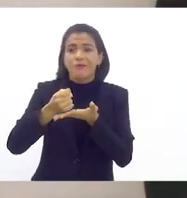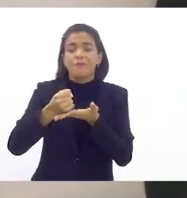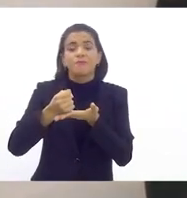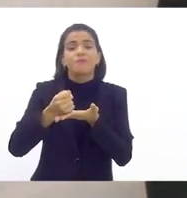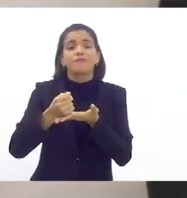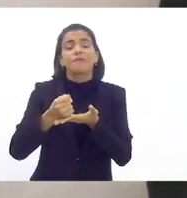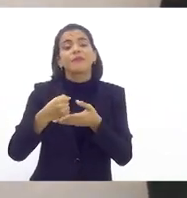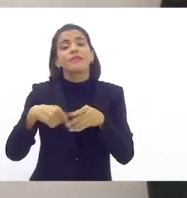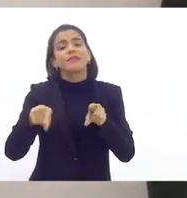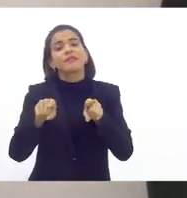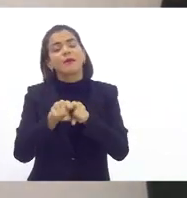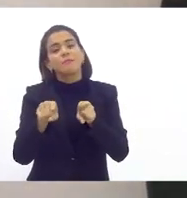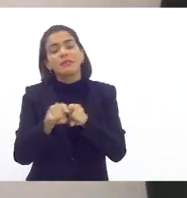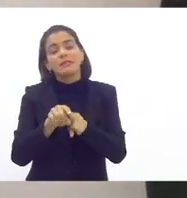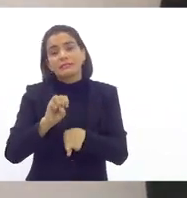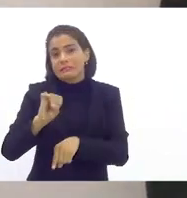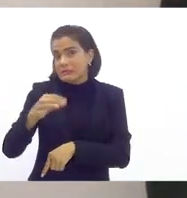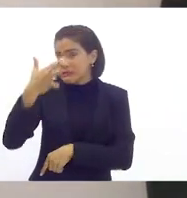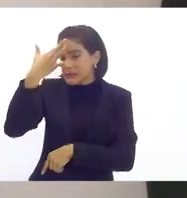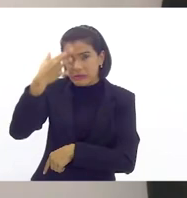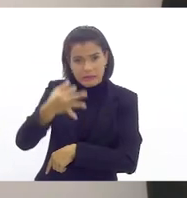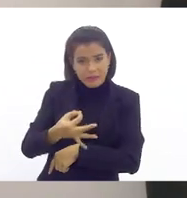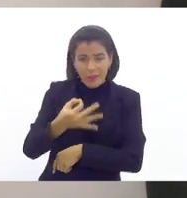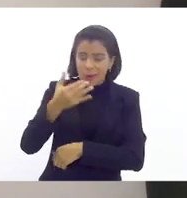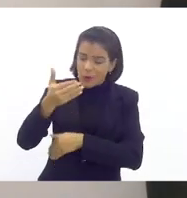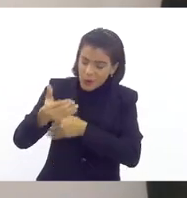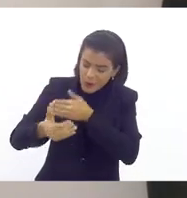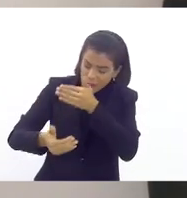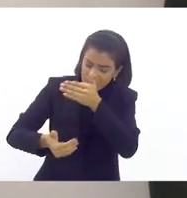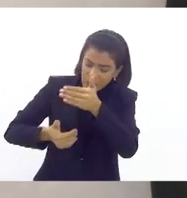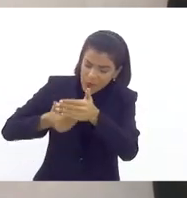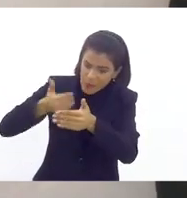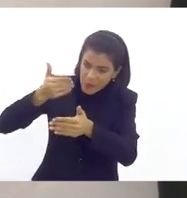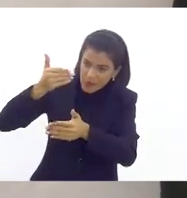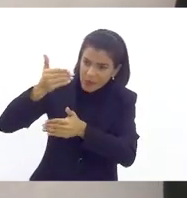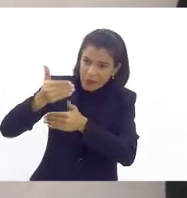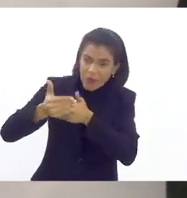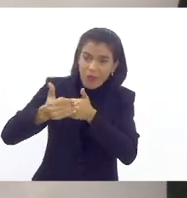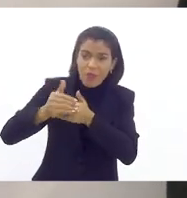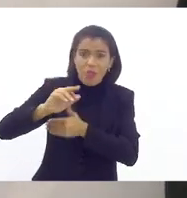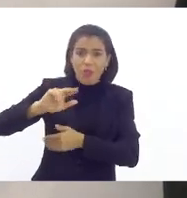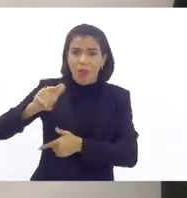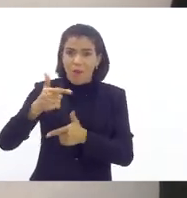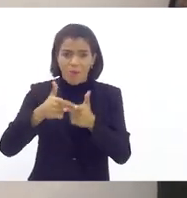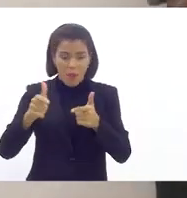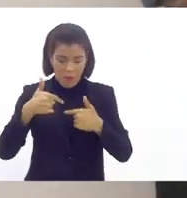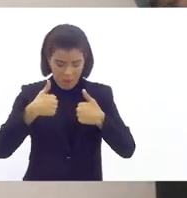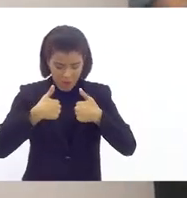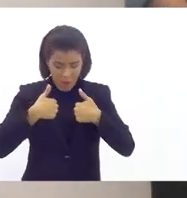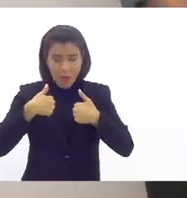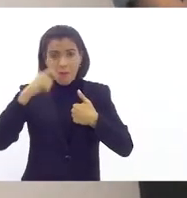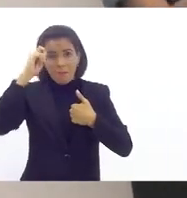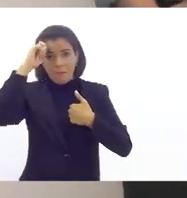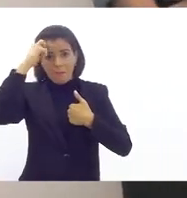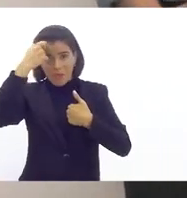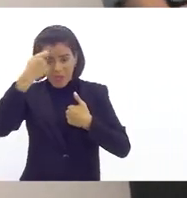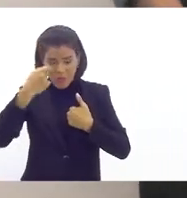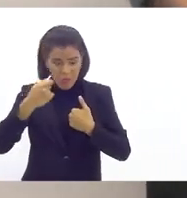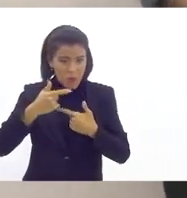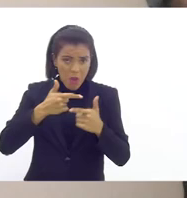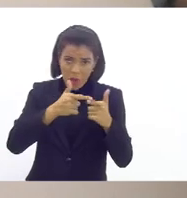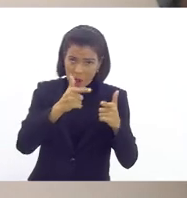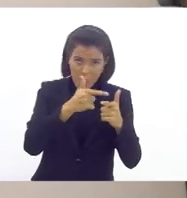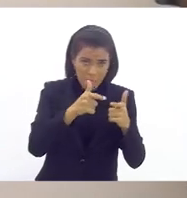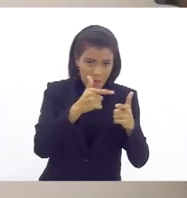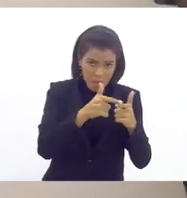não entender que todo esse processo não é um problema de nós, pretas e pretos, que não é problema